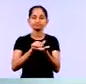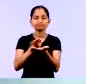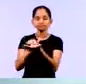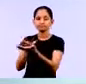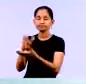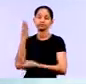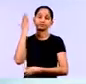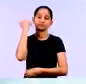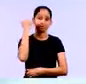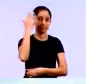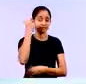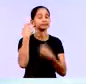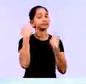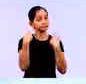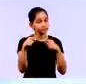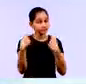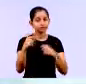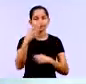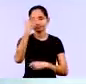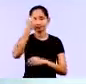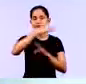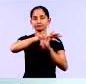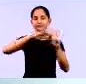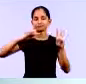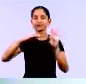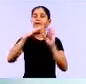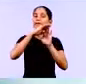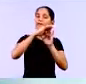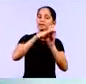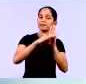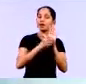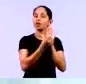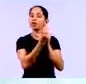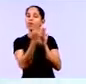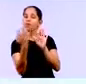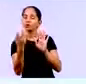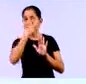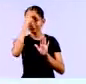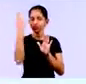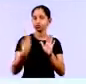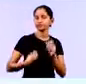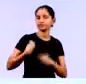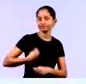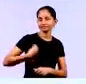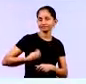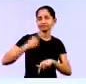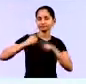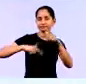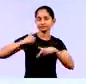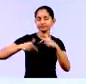aspectos. Através dessa planilha eu tenho essa gama de informações.